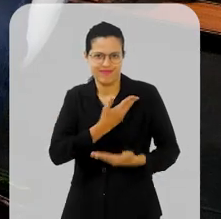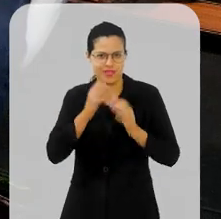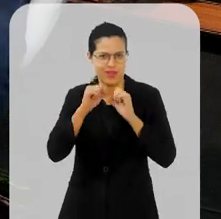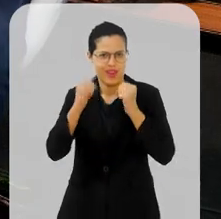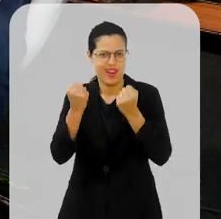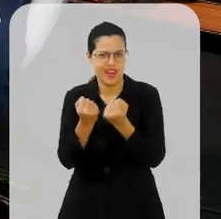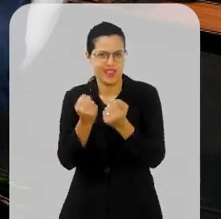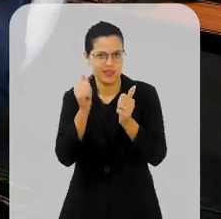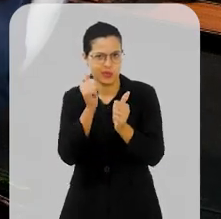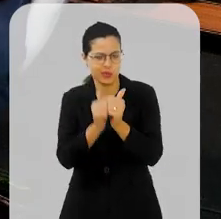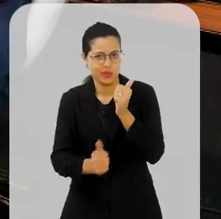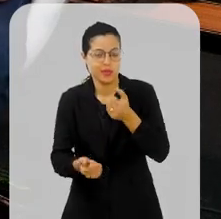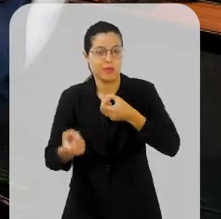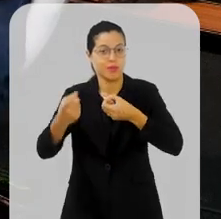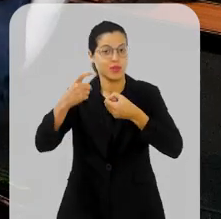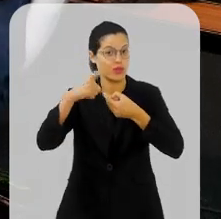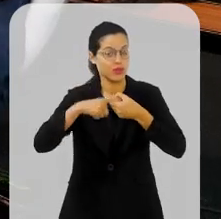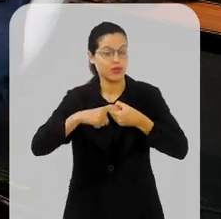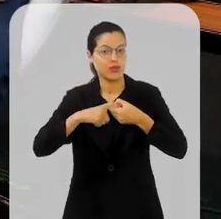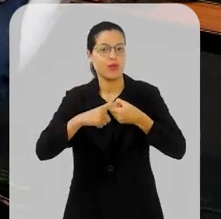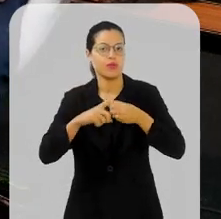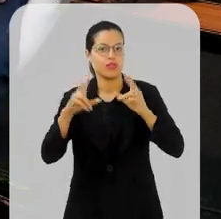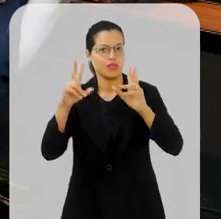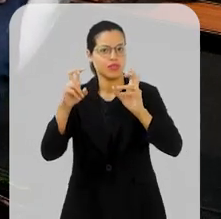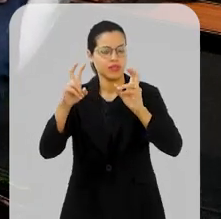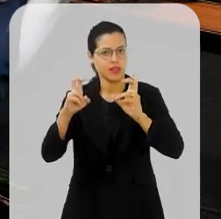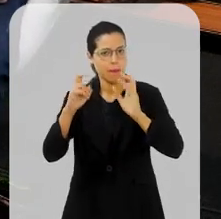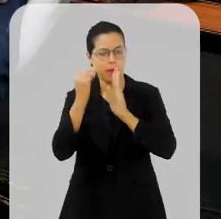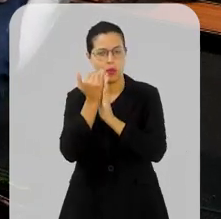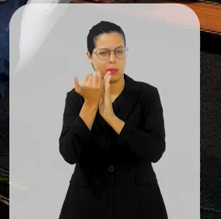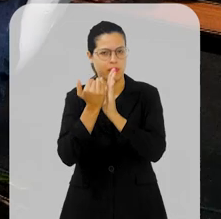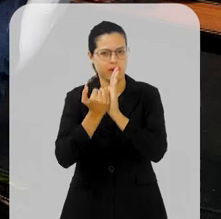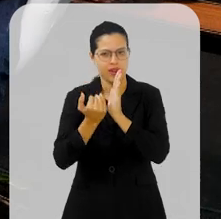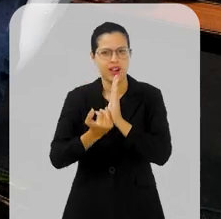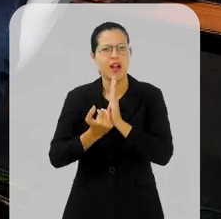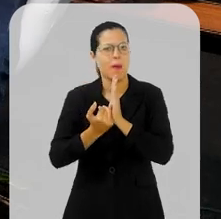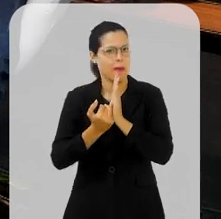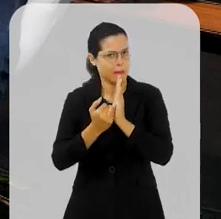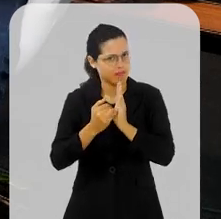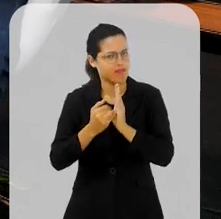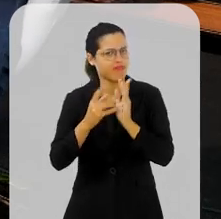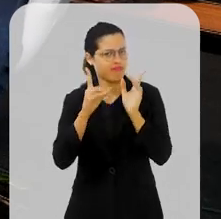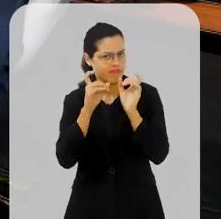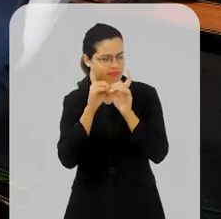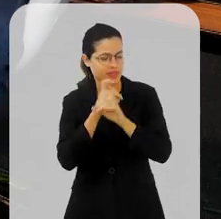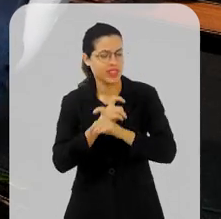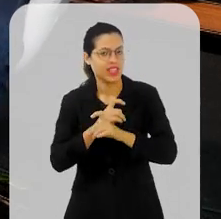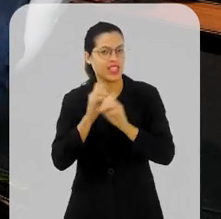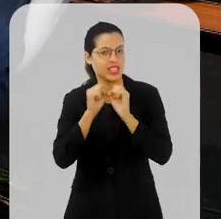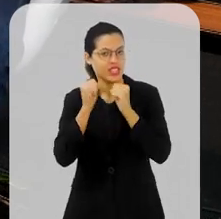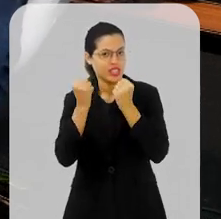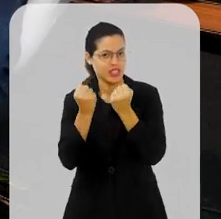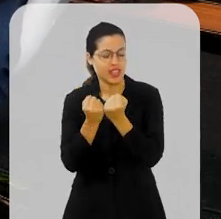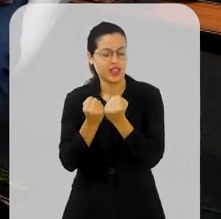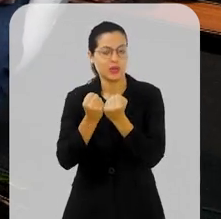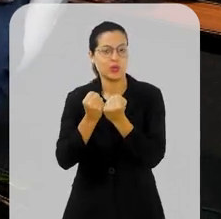Muito bem, meus amigos do Arena Esportiva, estamos de volta com o tema do programa, que é bem palpitante. O Estádio do Flamengo,